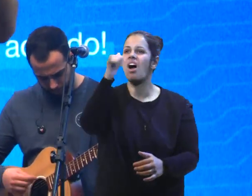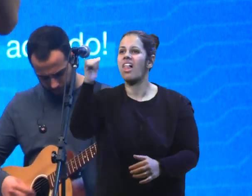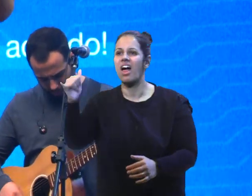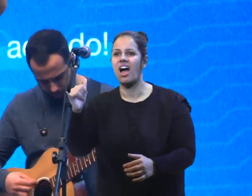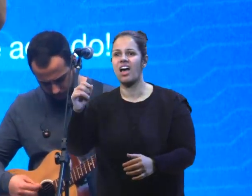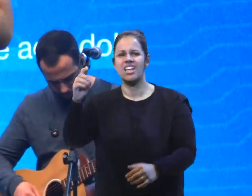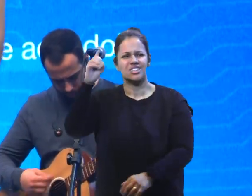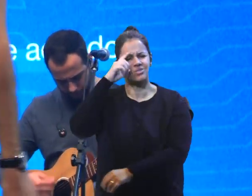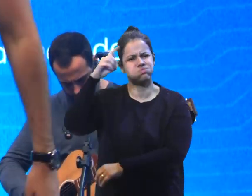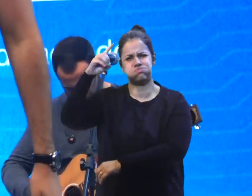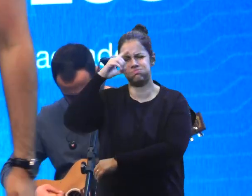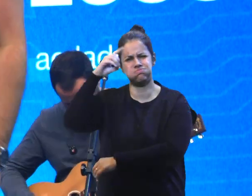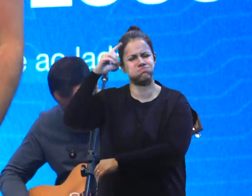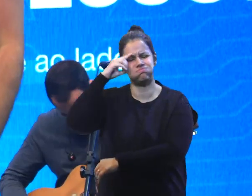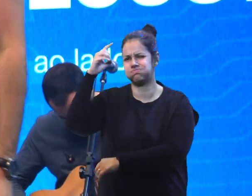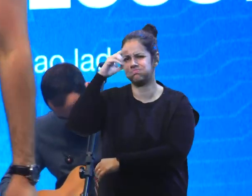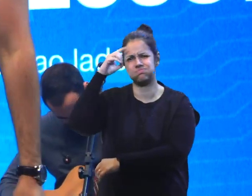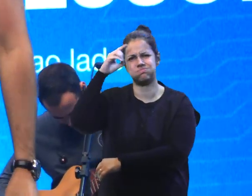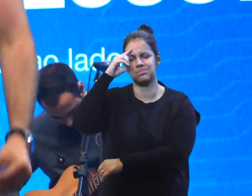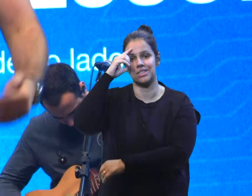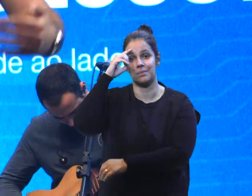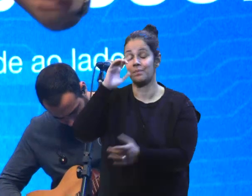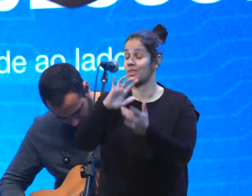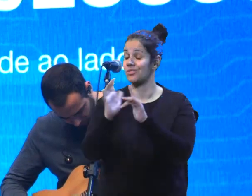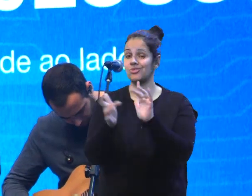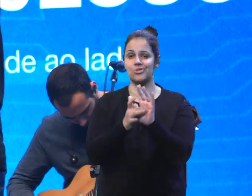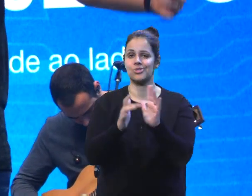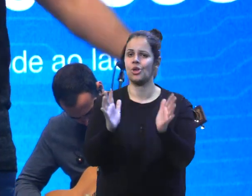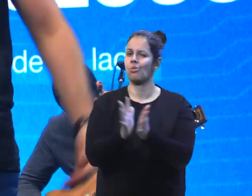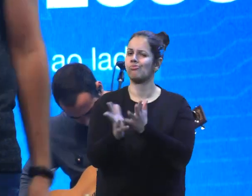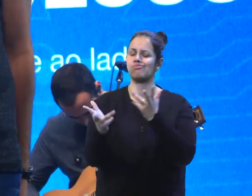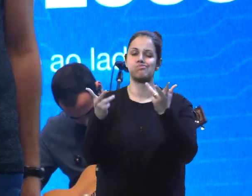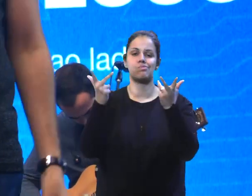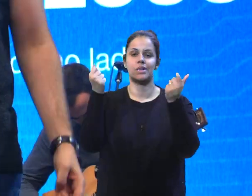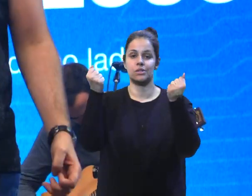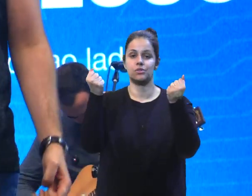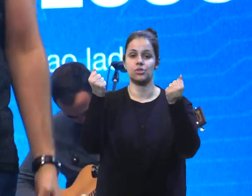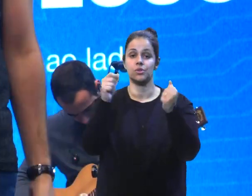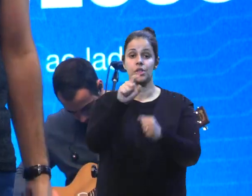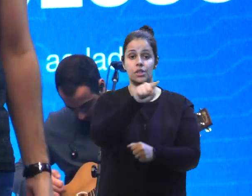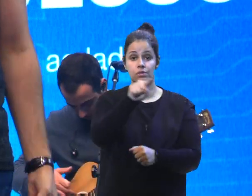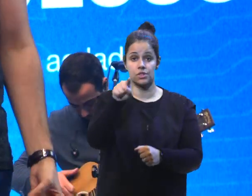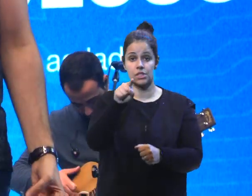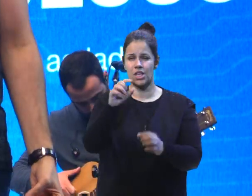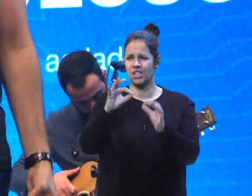Ele é maravilhoso. Talvez você se viu longe dele,